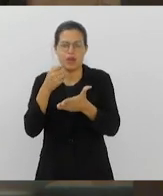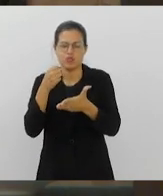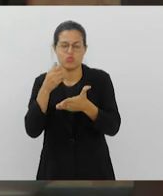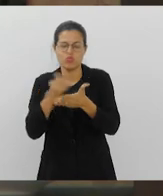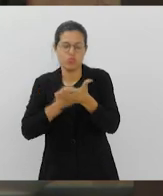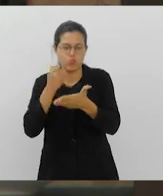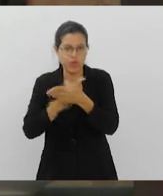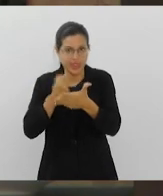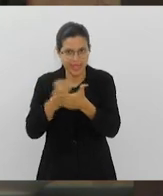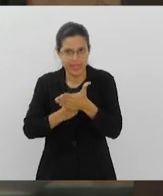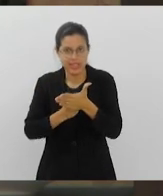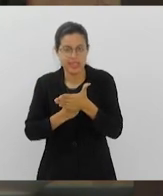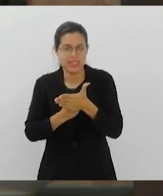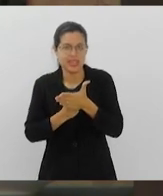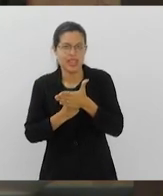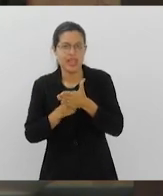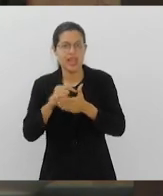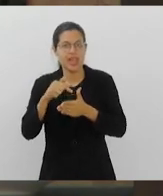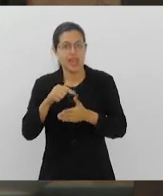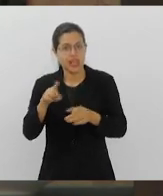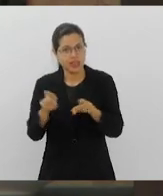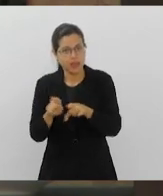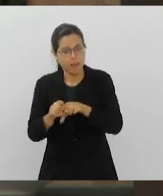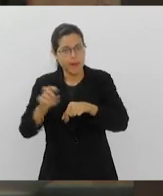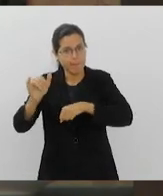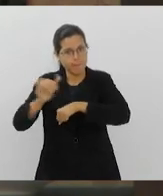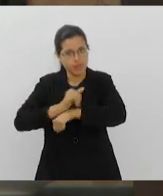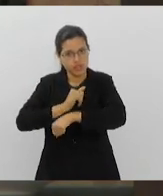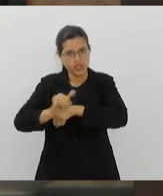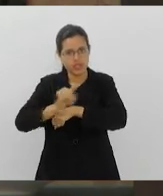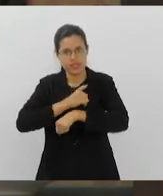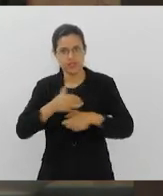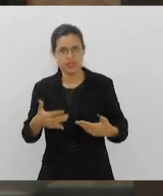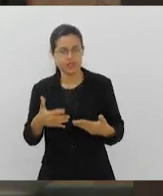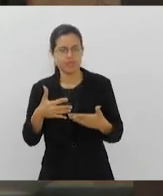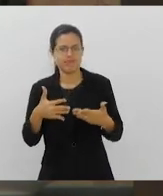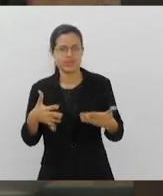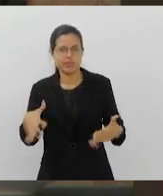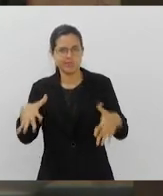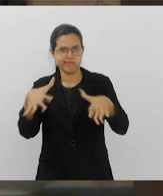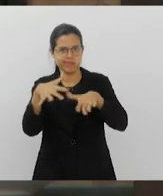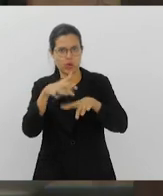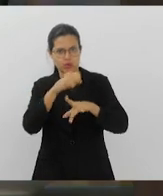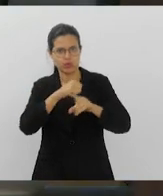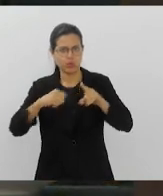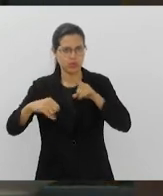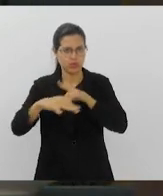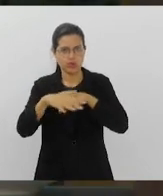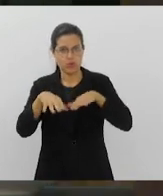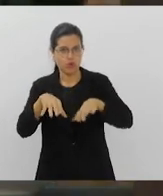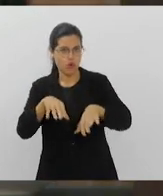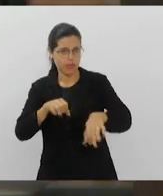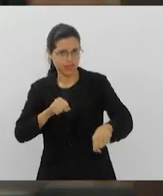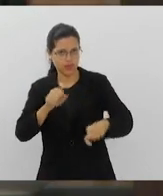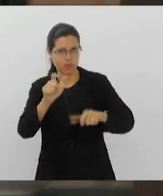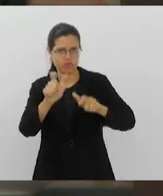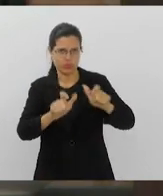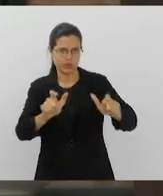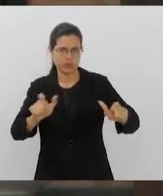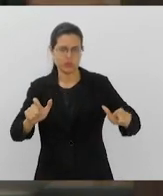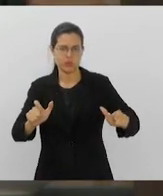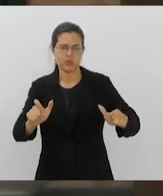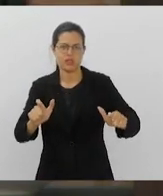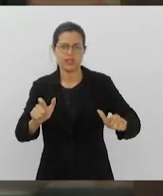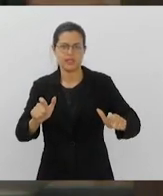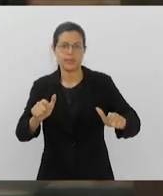ferramenta de integração social, de formação de pessoas. Então, através do